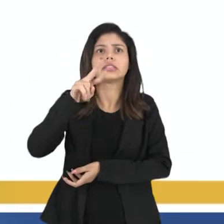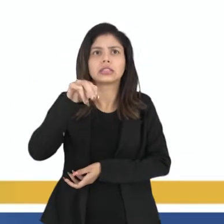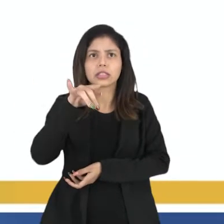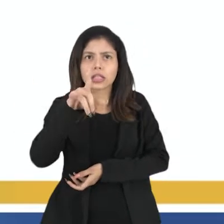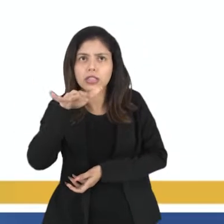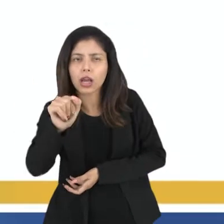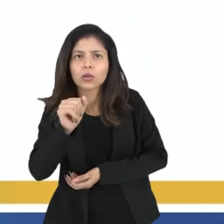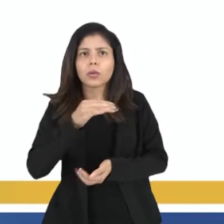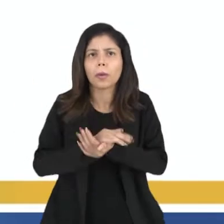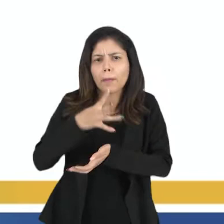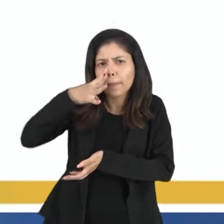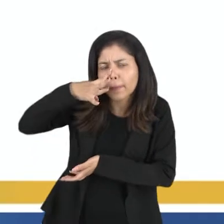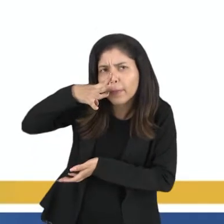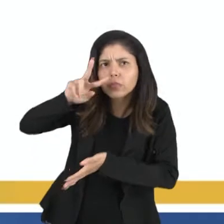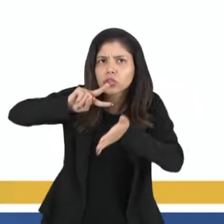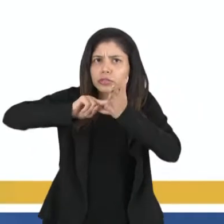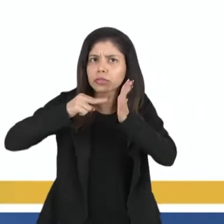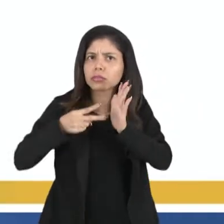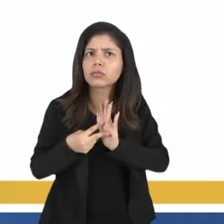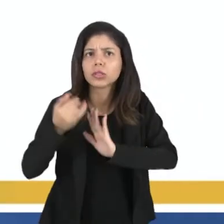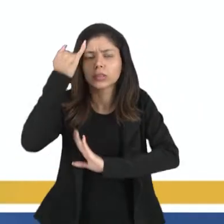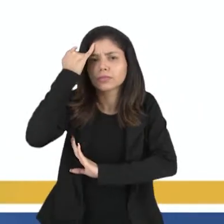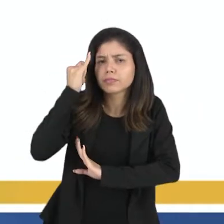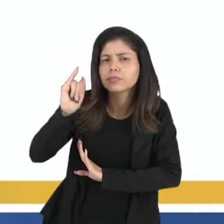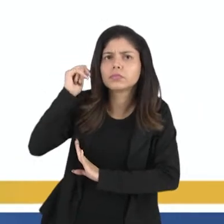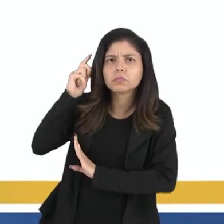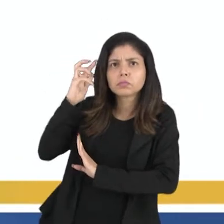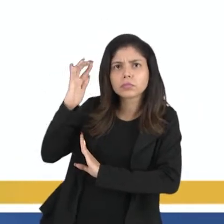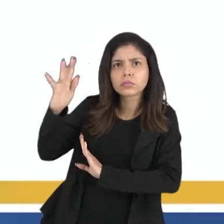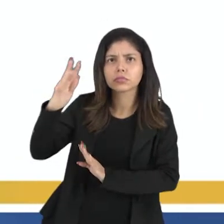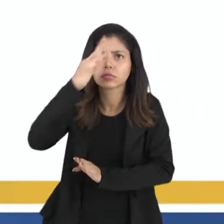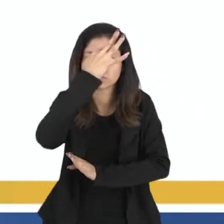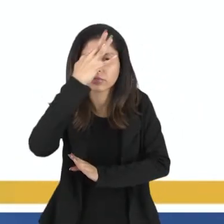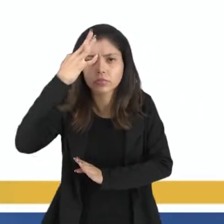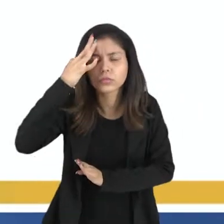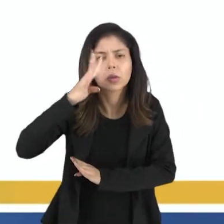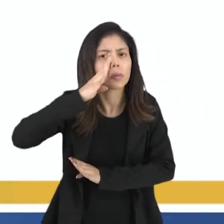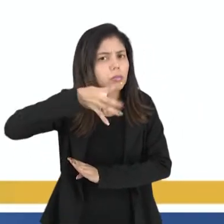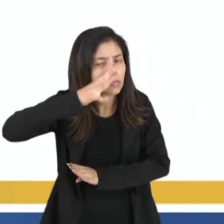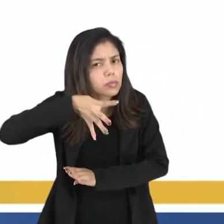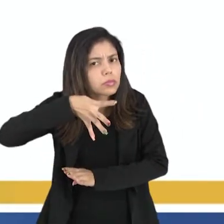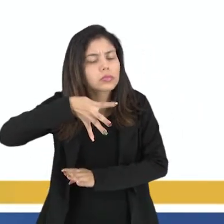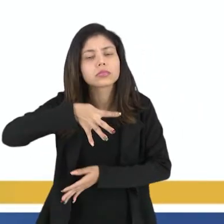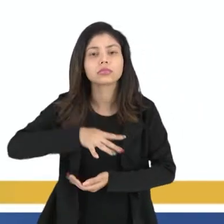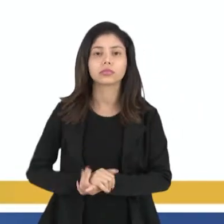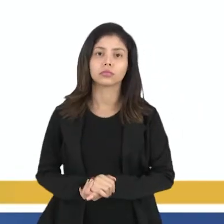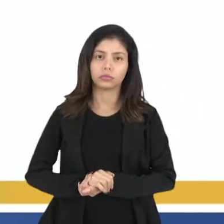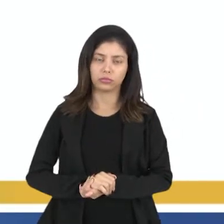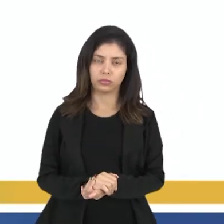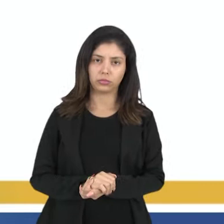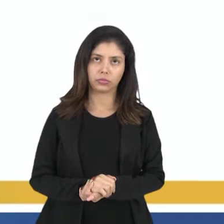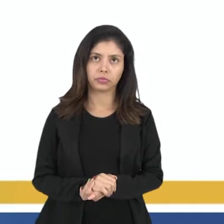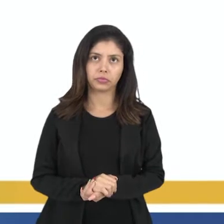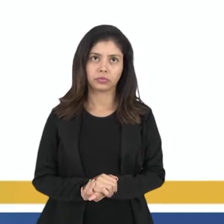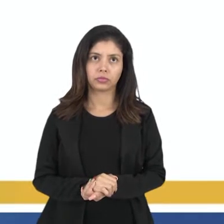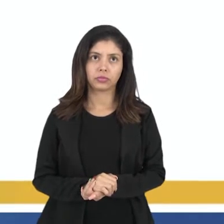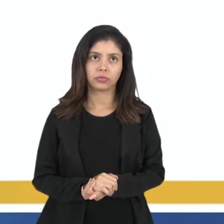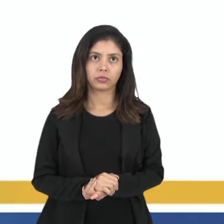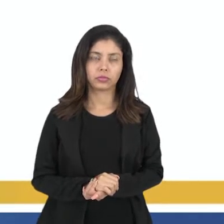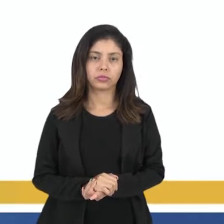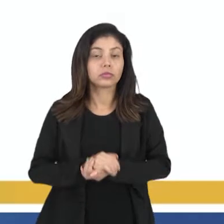desnecessário suspeitar do significado de uma ideia na reflexão filosófica e